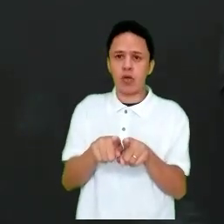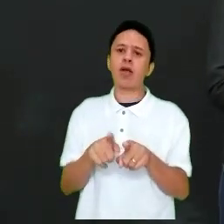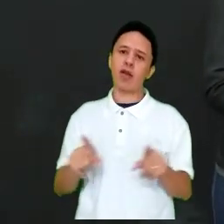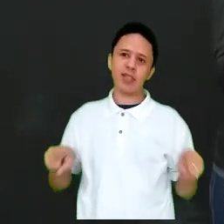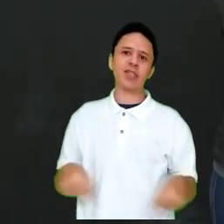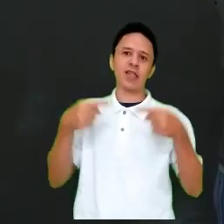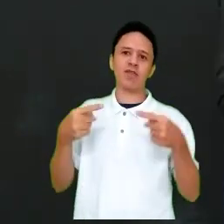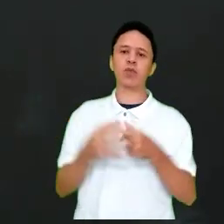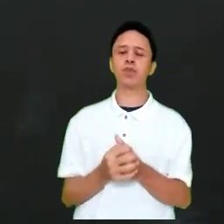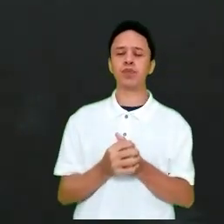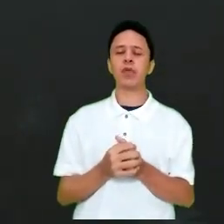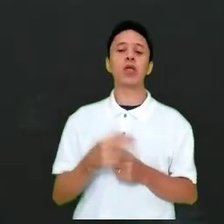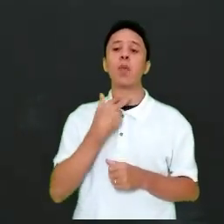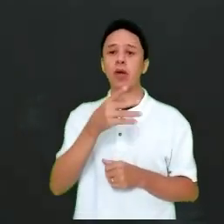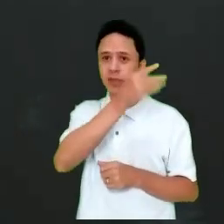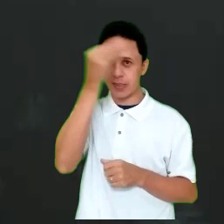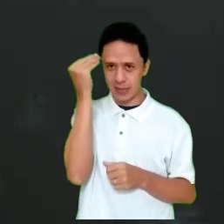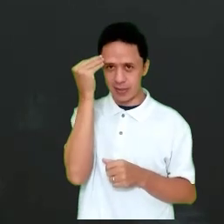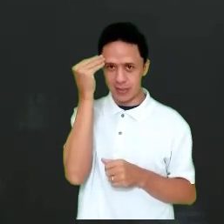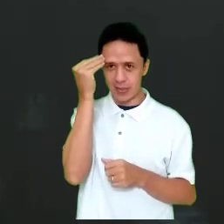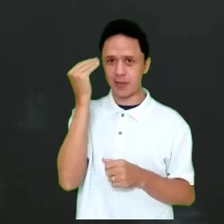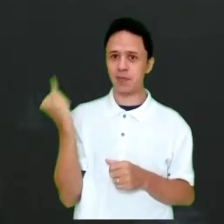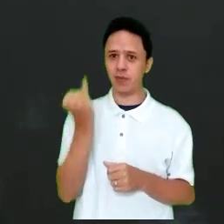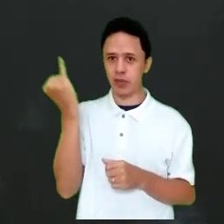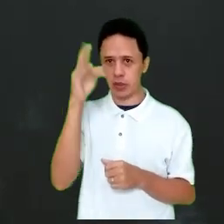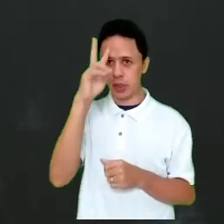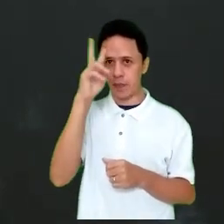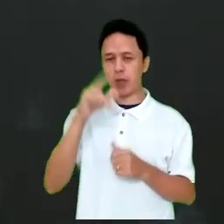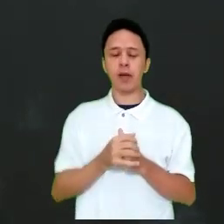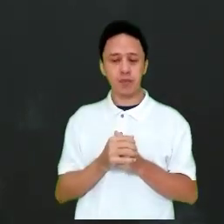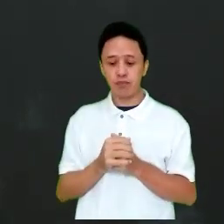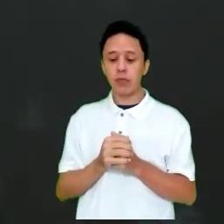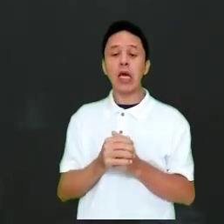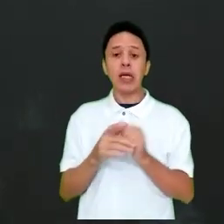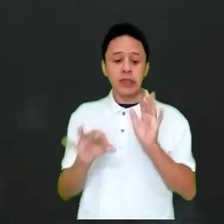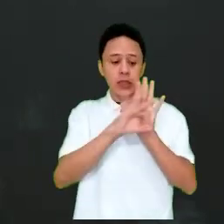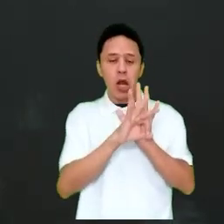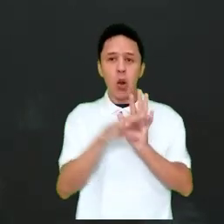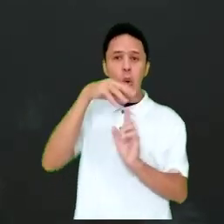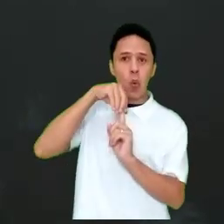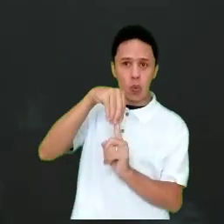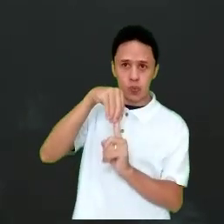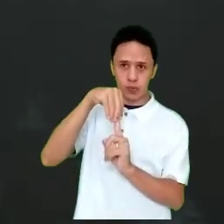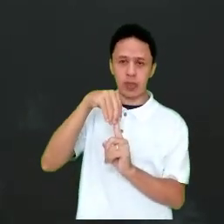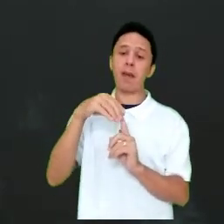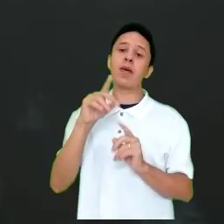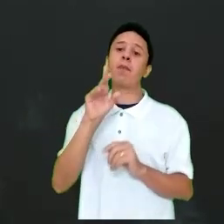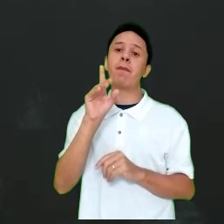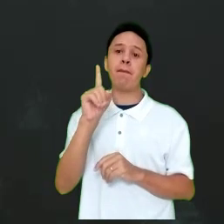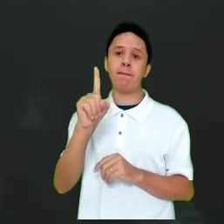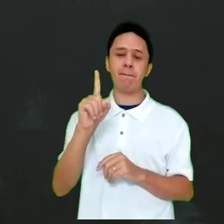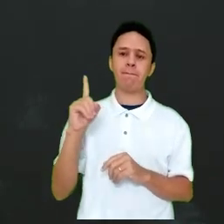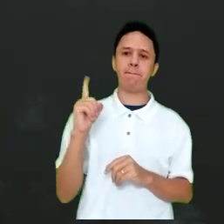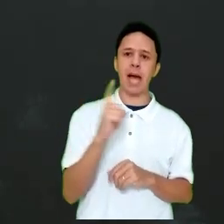quanto desafiadora. E não podemos esquecer e dar essa ênfase, mesmo seres unicelulares, como o caso das bactérias,